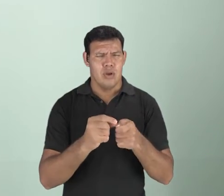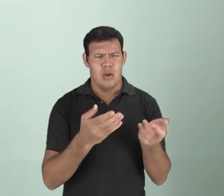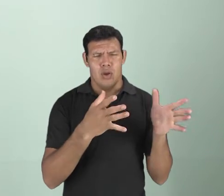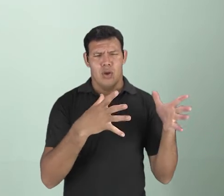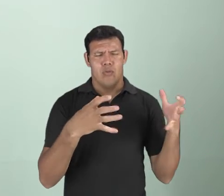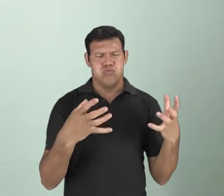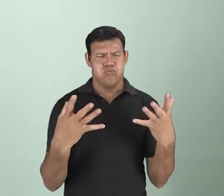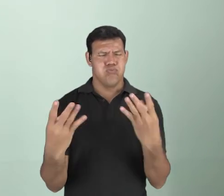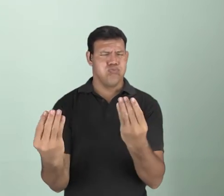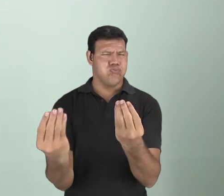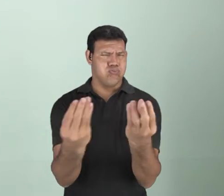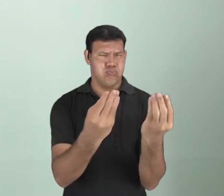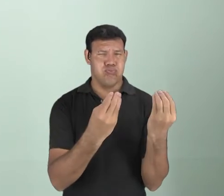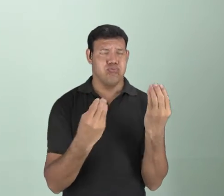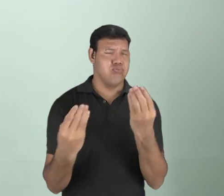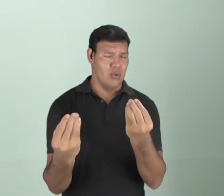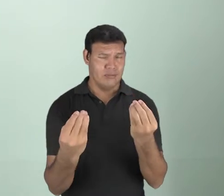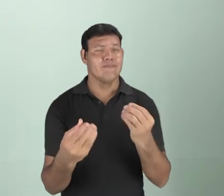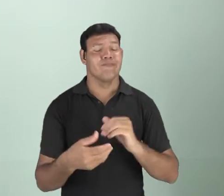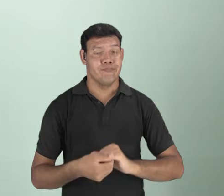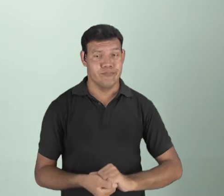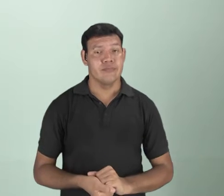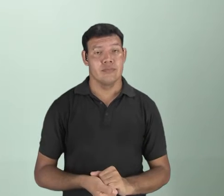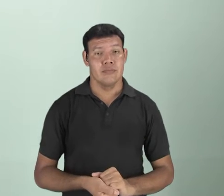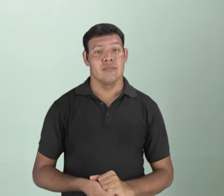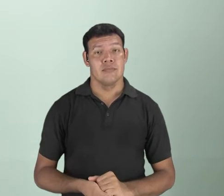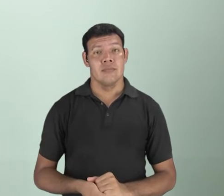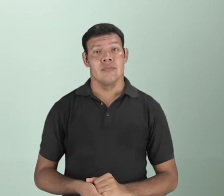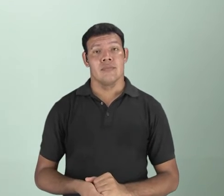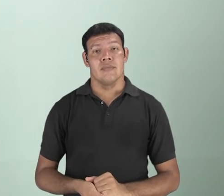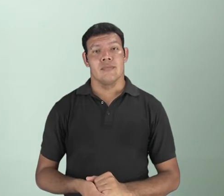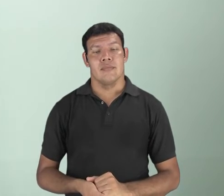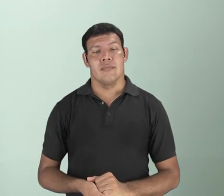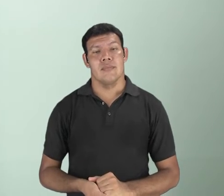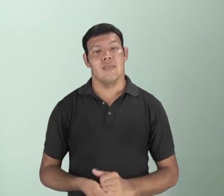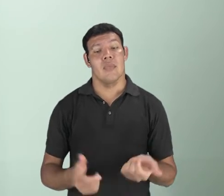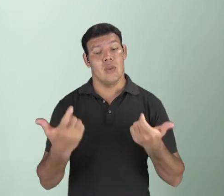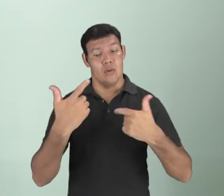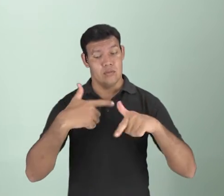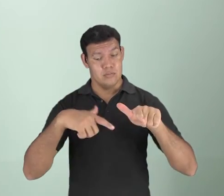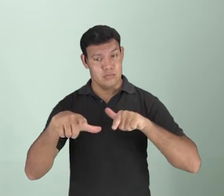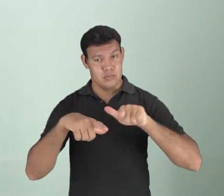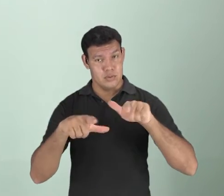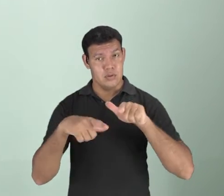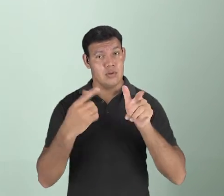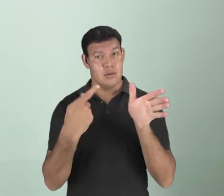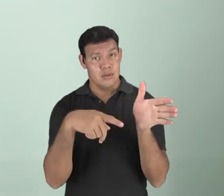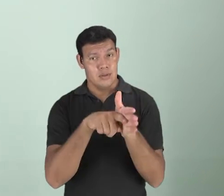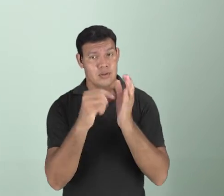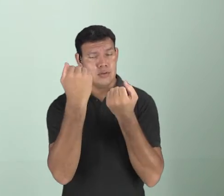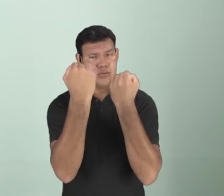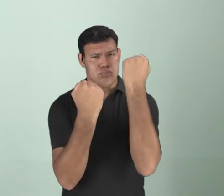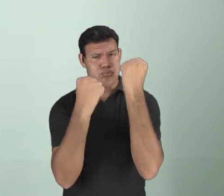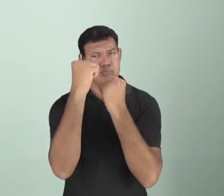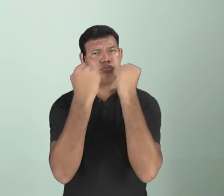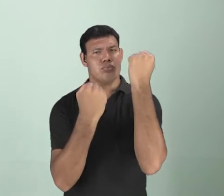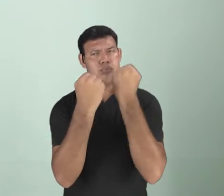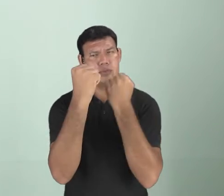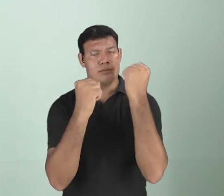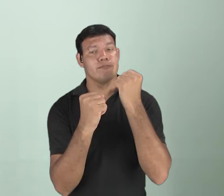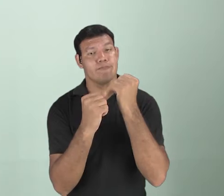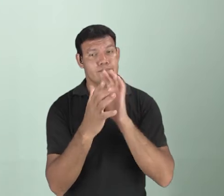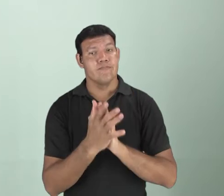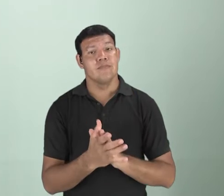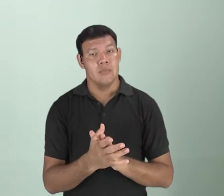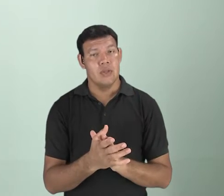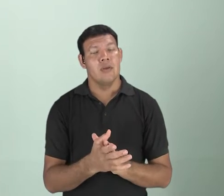Isso implica dizer o quê? Em grande quantidade. O trabalho industrial, ele trouxe, ou por que não dizer,